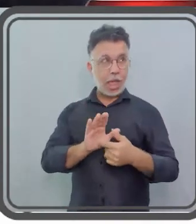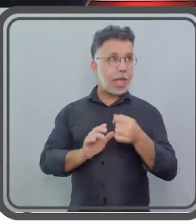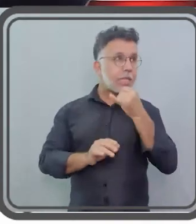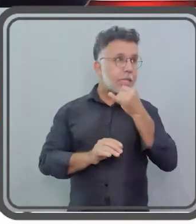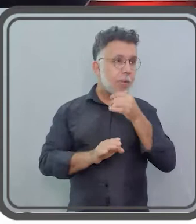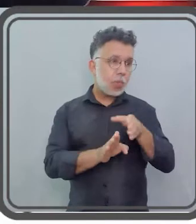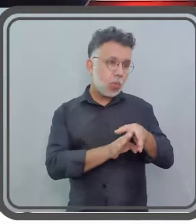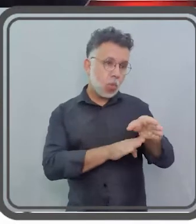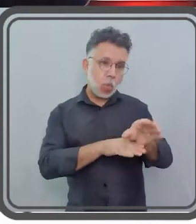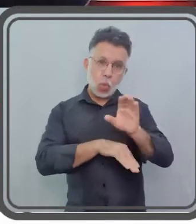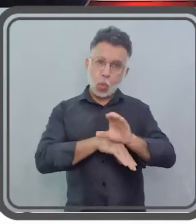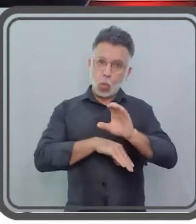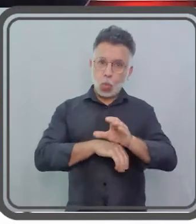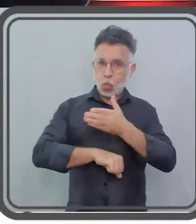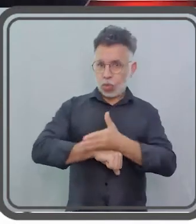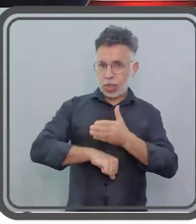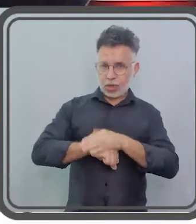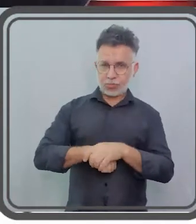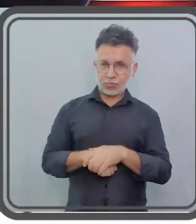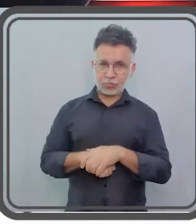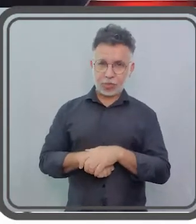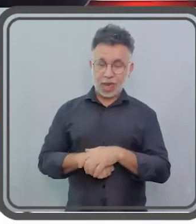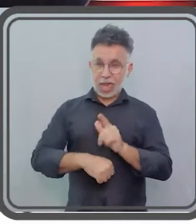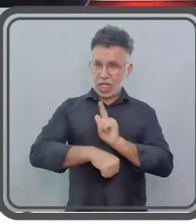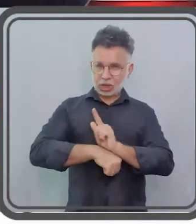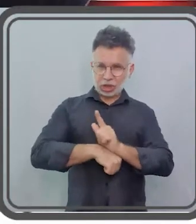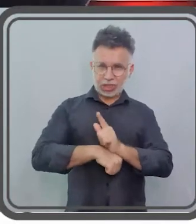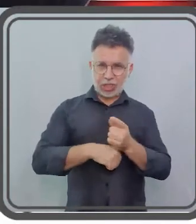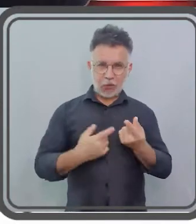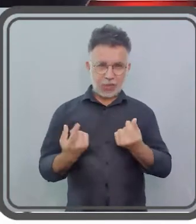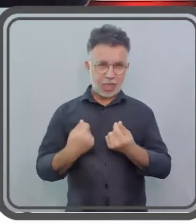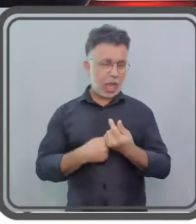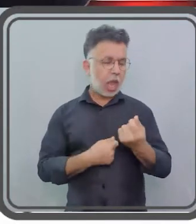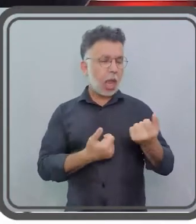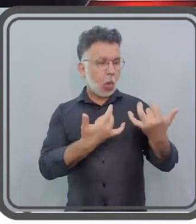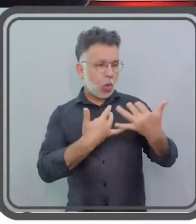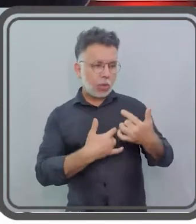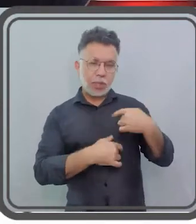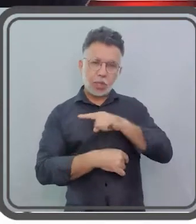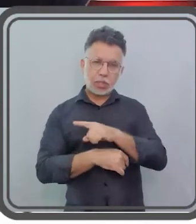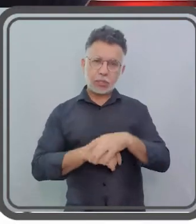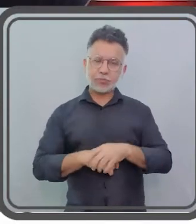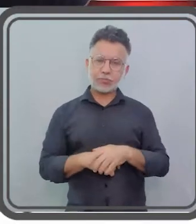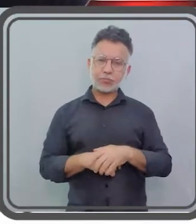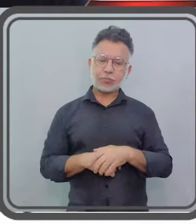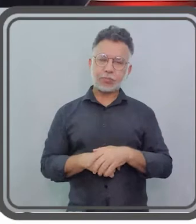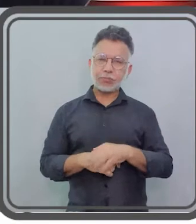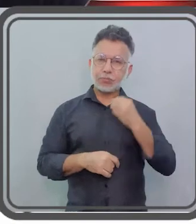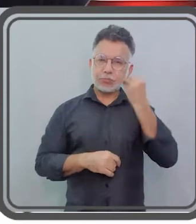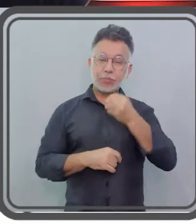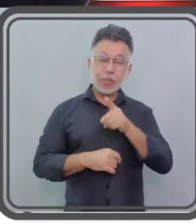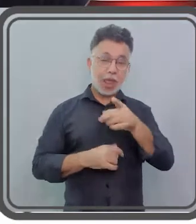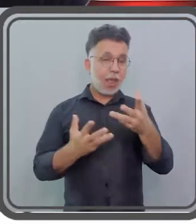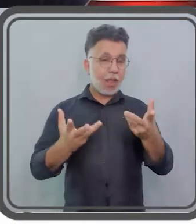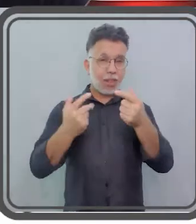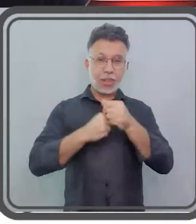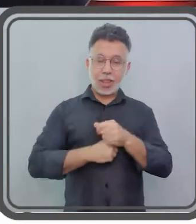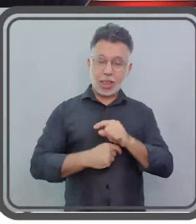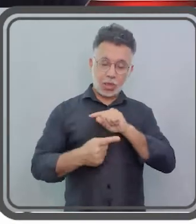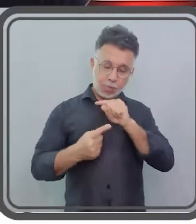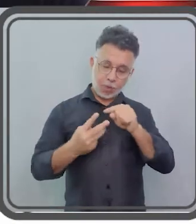né, de treinamento e em gestão financeira, né? Conta um pouquinho mais dessa vertente para a gente. É excelente ponto, Thiago,